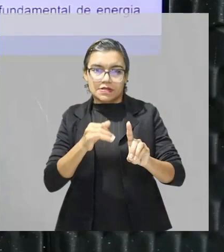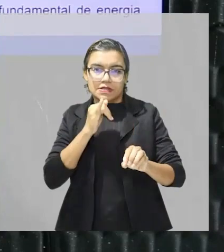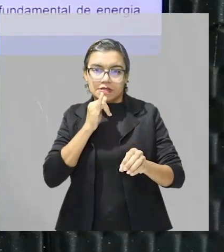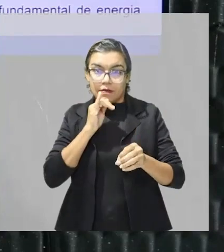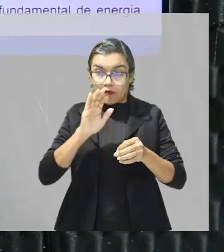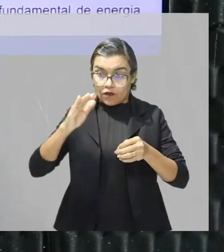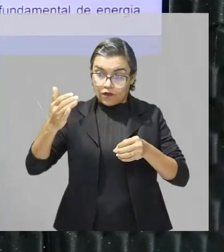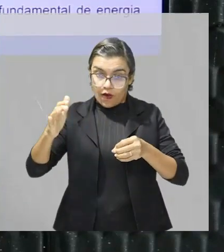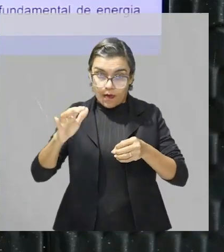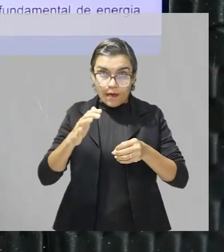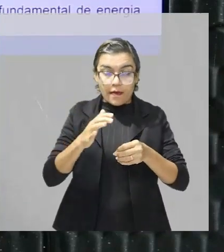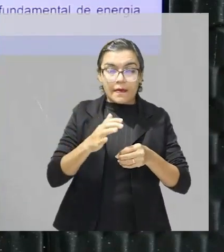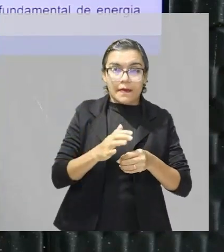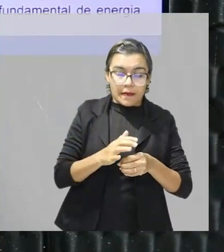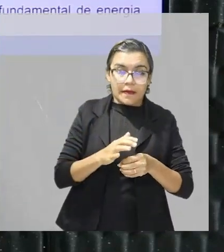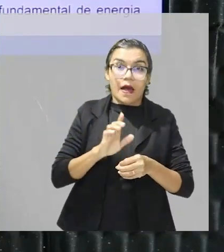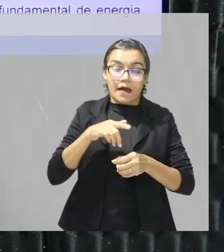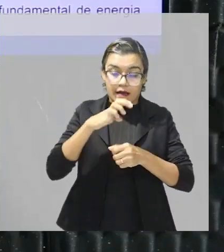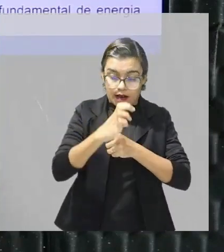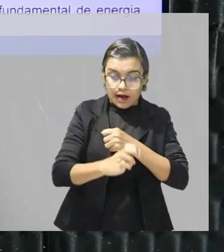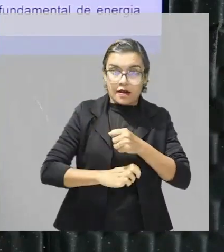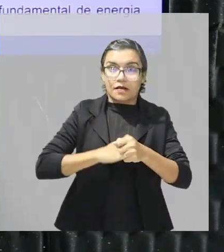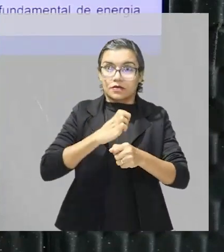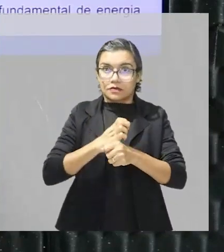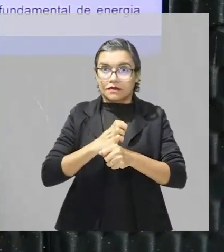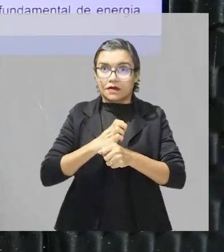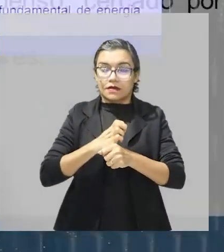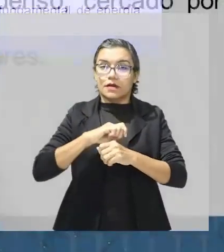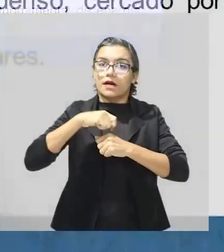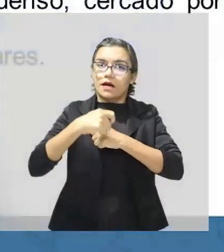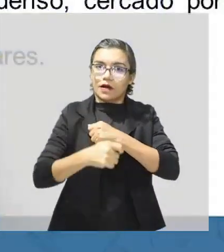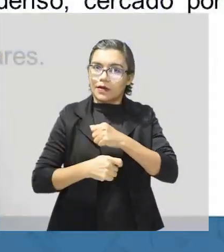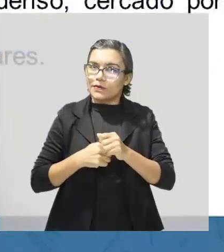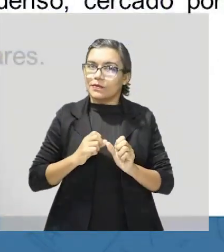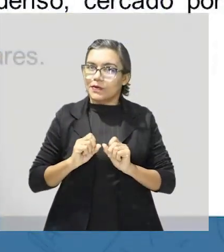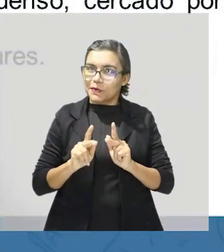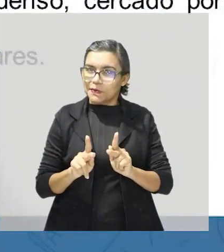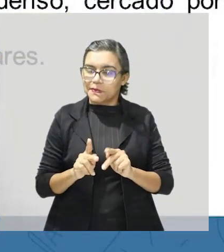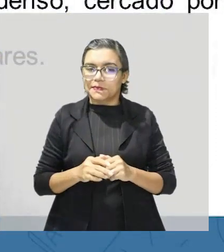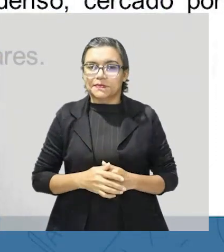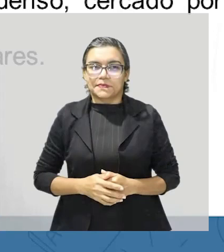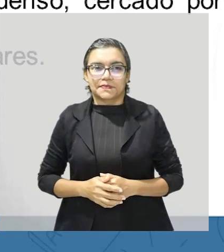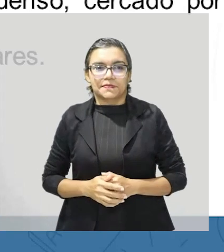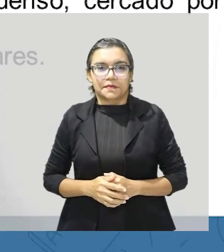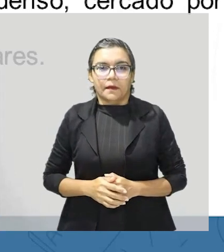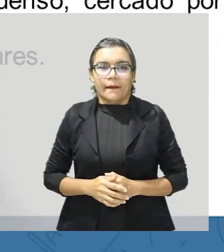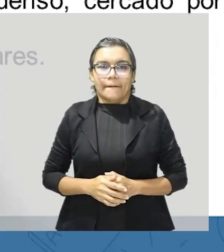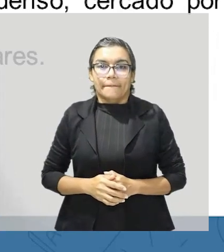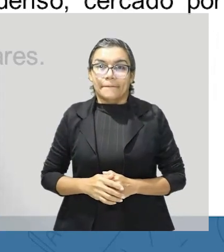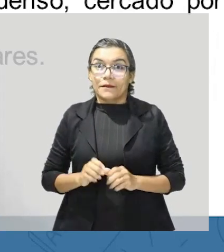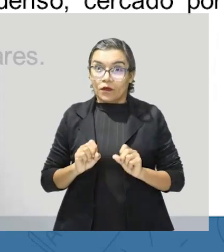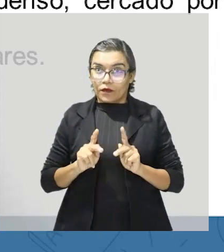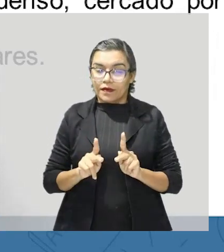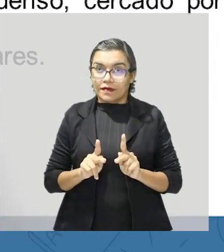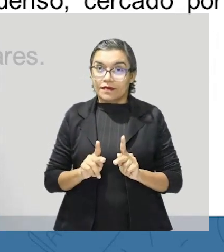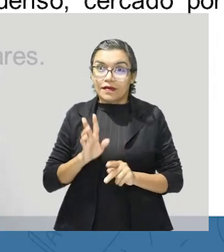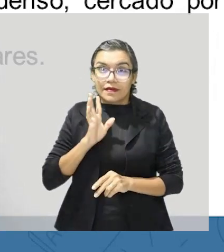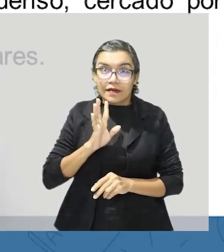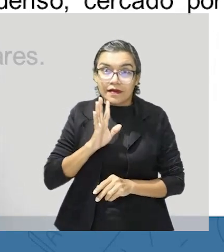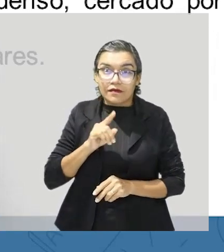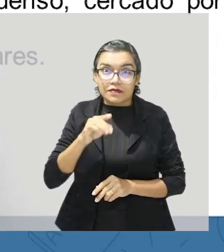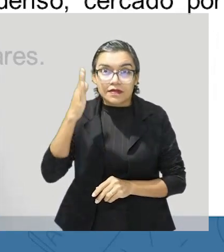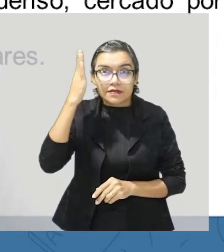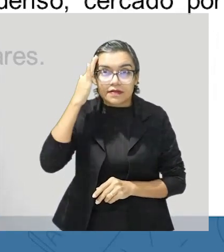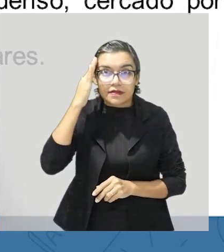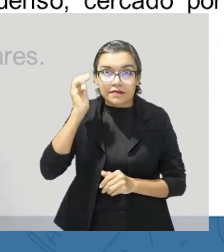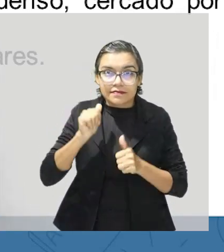interno na eletrosfera atômica show de bola turminha beleza legal até agora estão